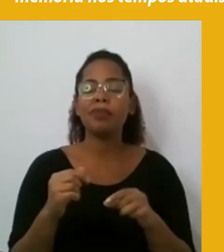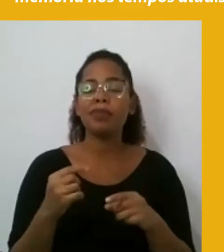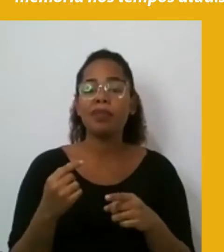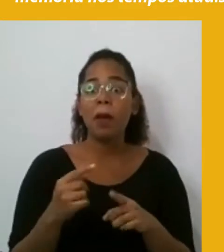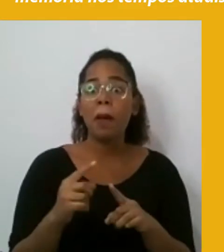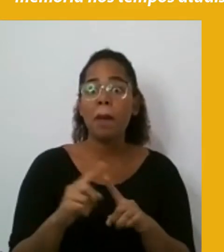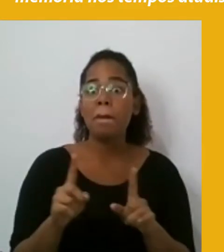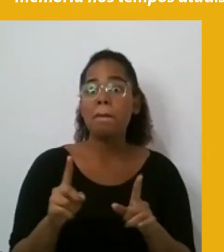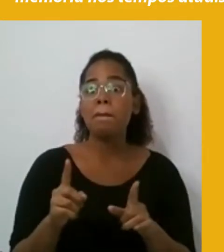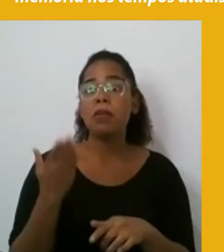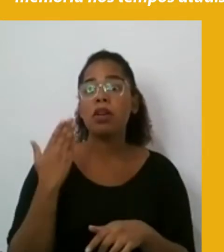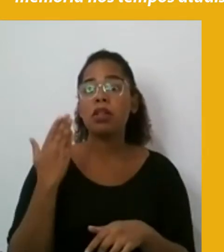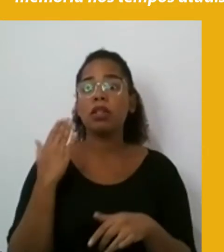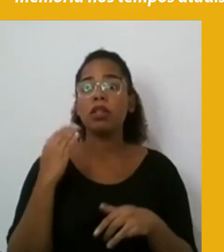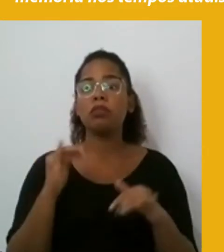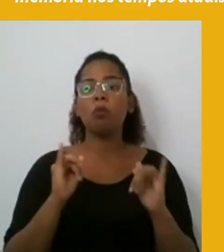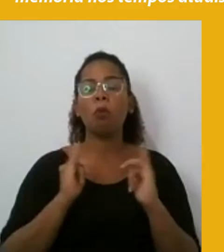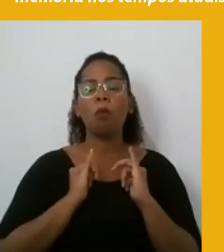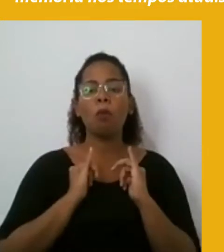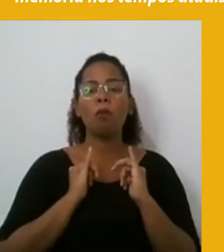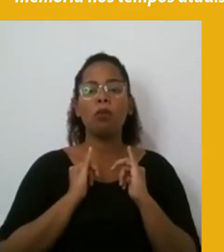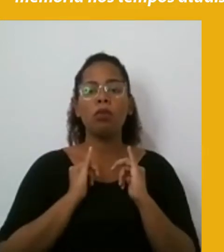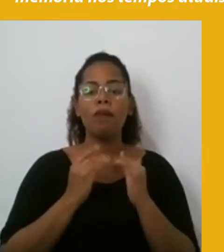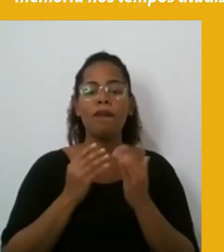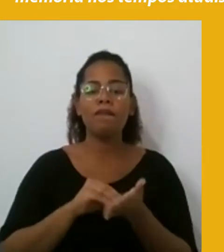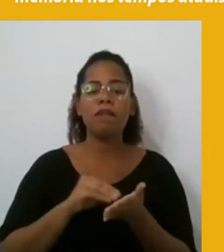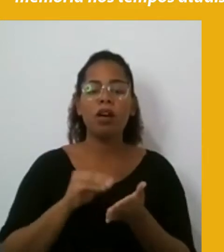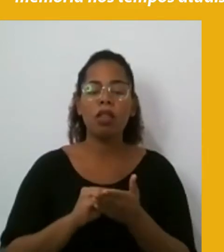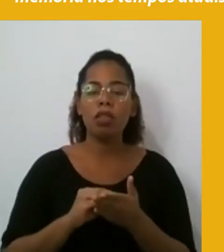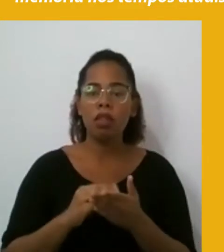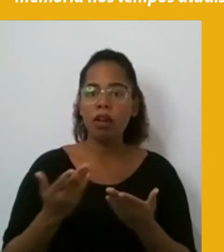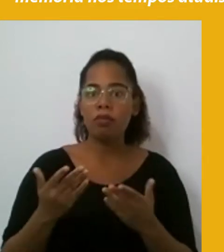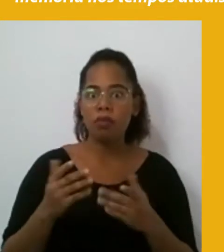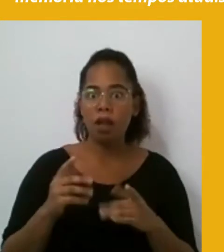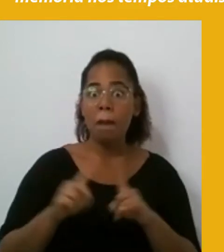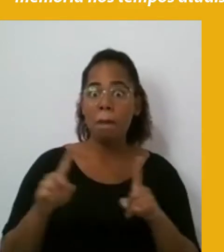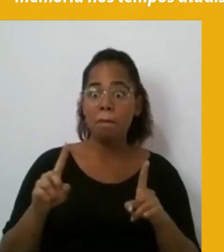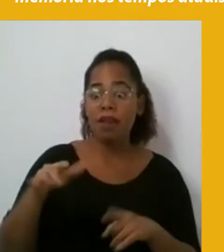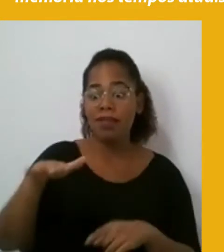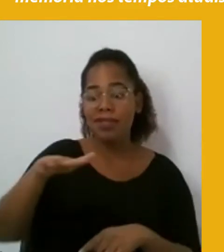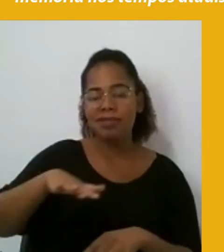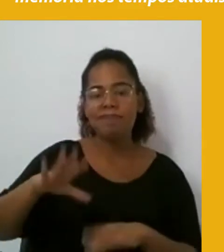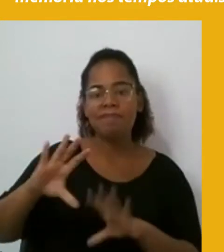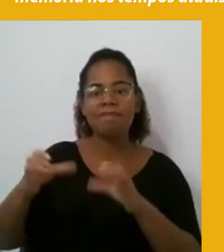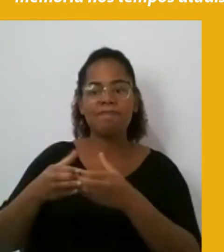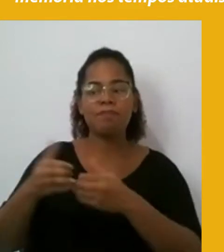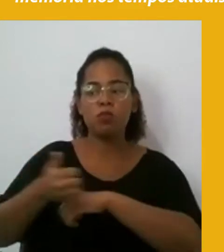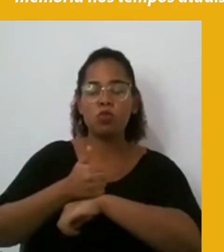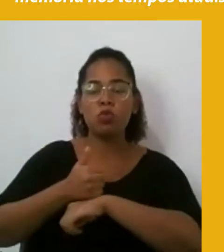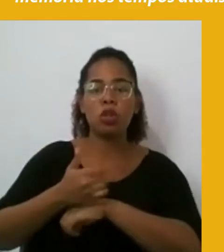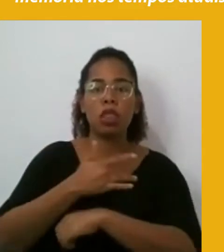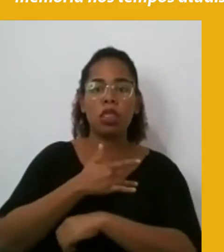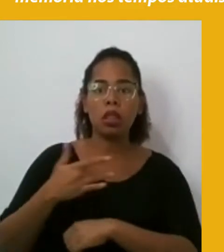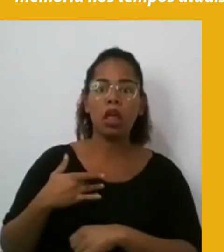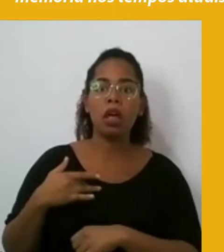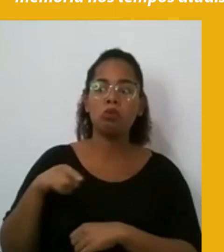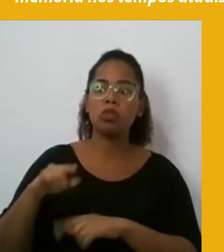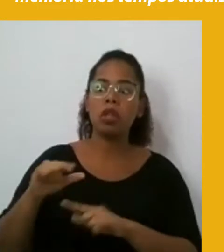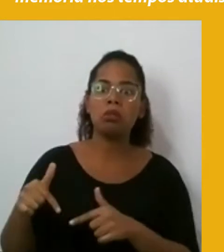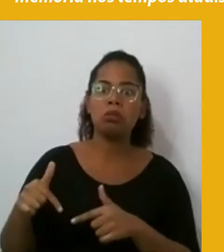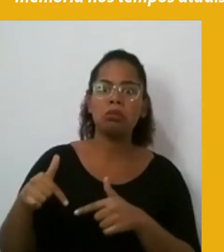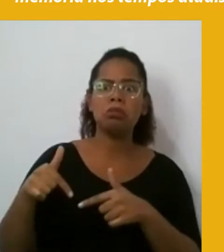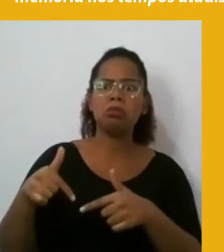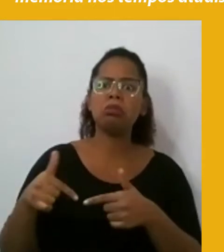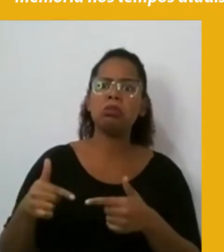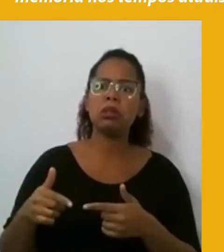isso. Havia pessoas, né, agentes de saúde, enfim. Né? Então, é essa que é a questão. A gente fazer uma opção hoje,